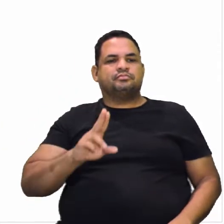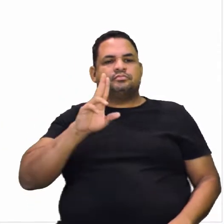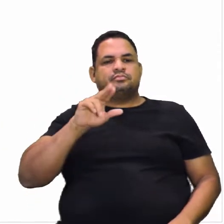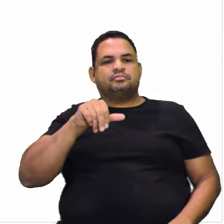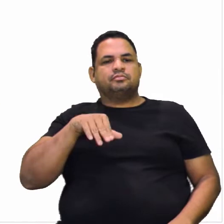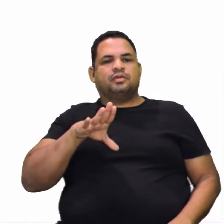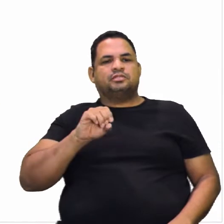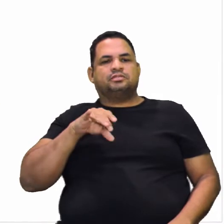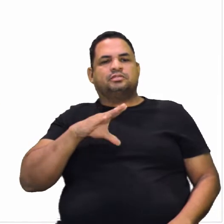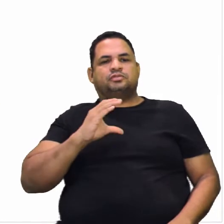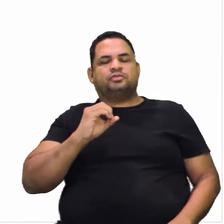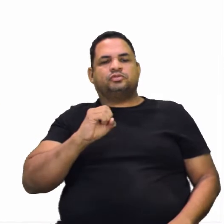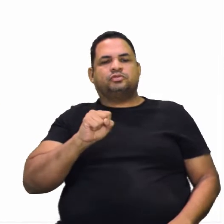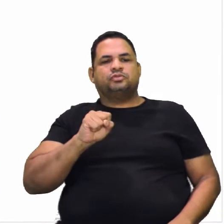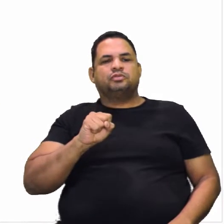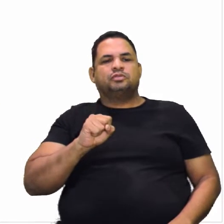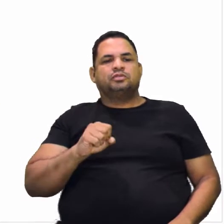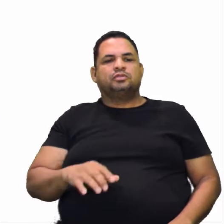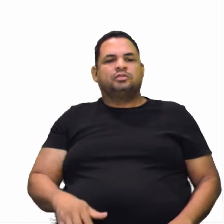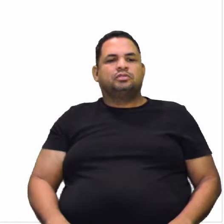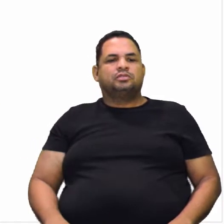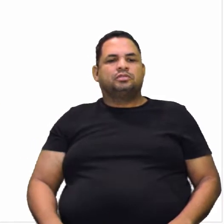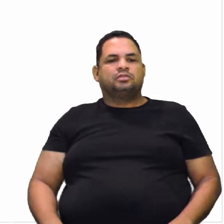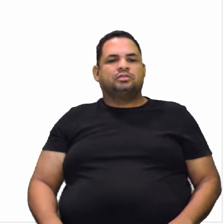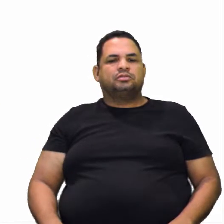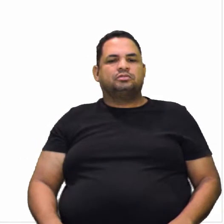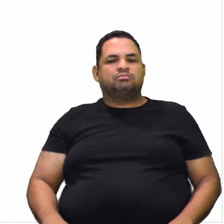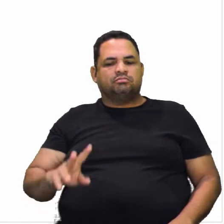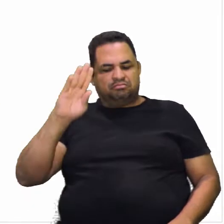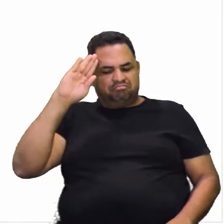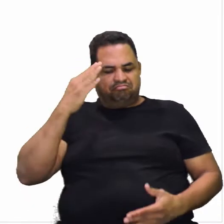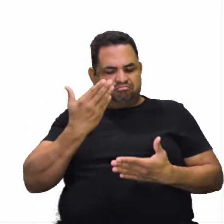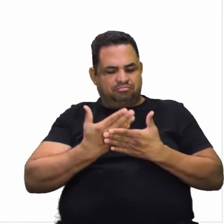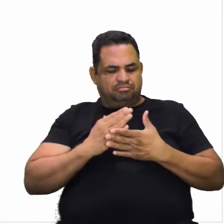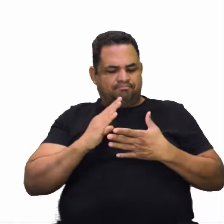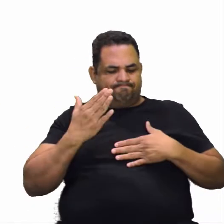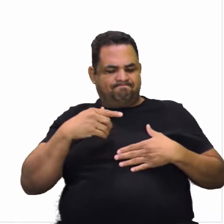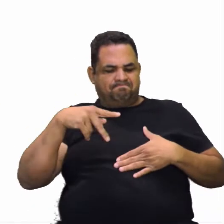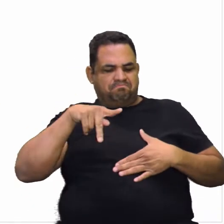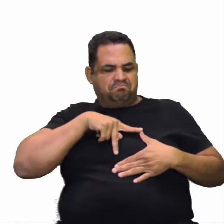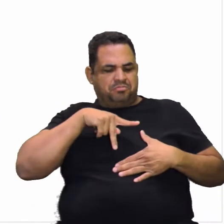Narciso. O Narciso ele se achava tão belo,